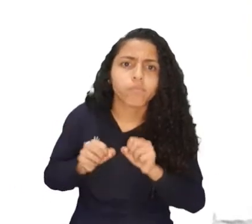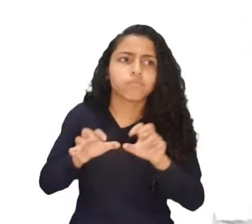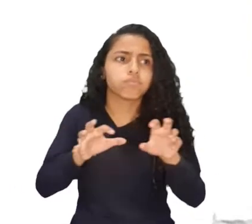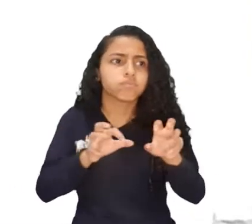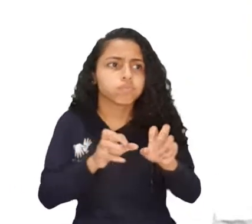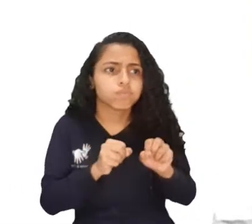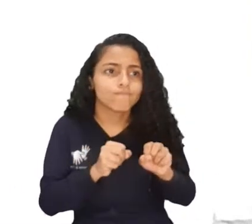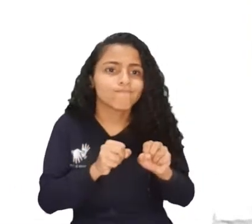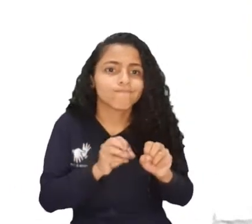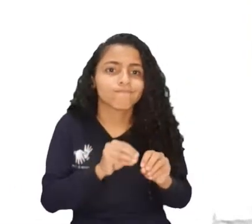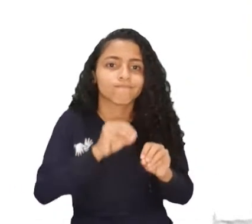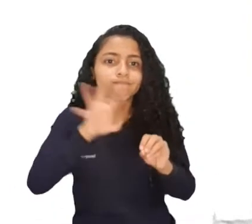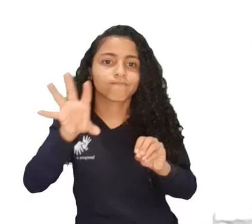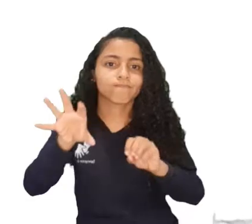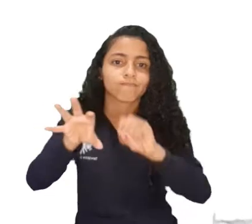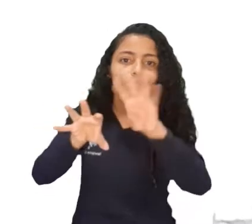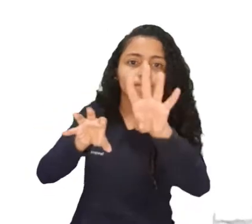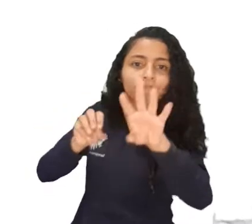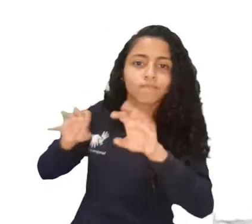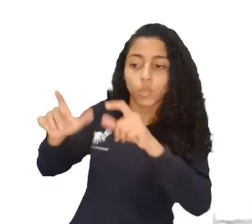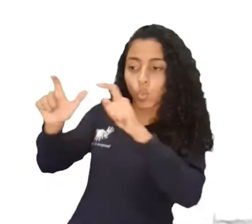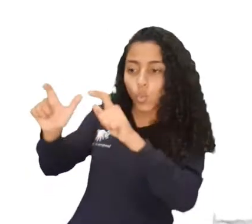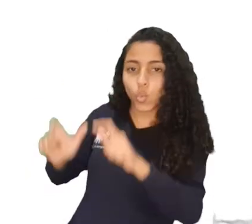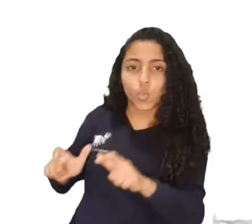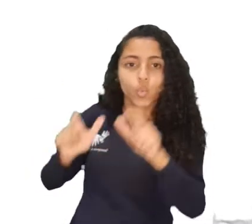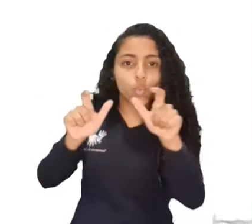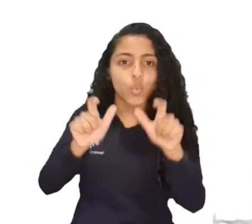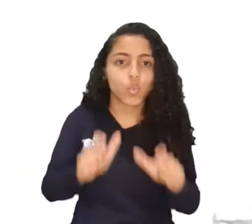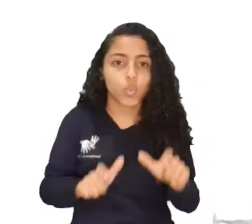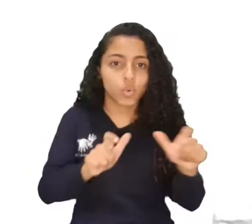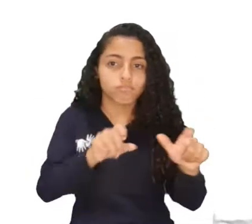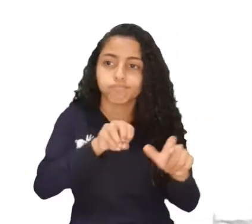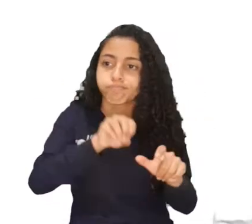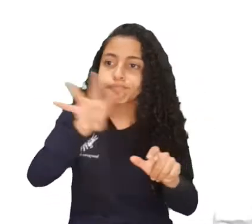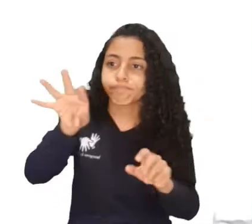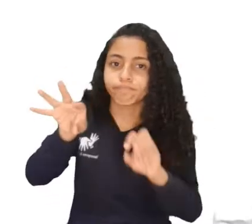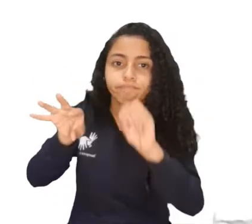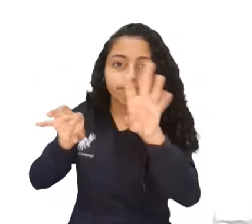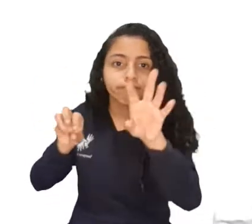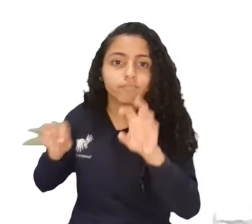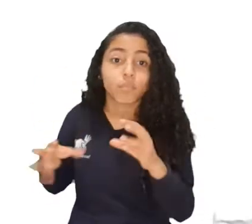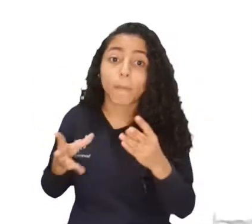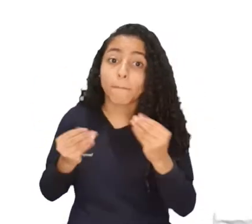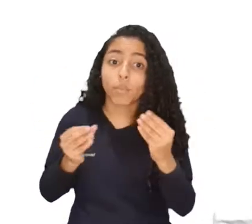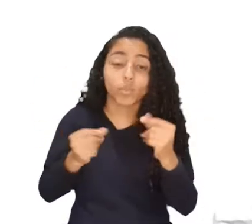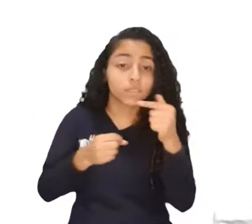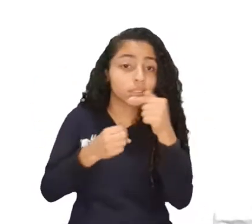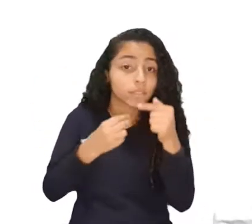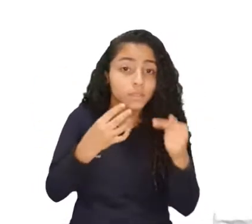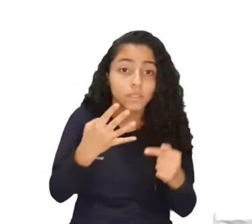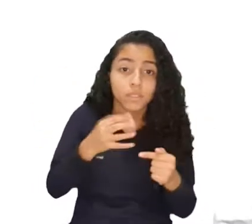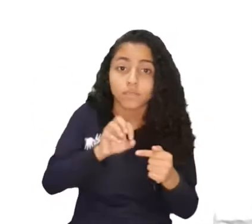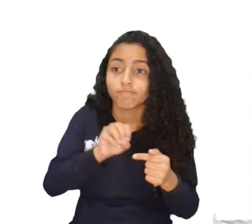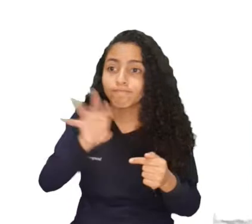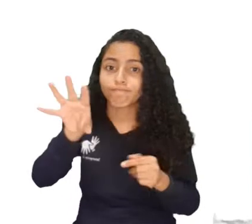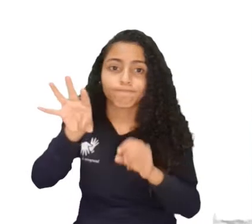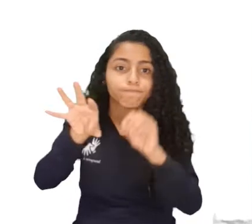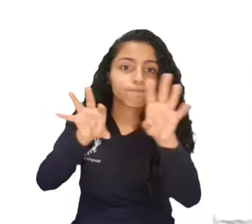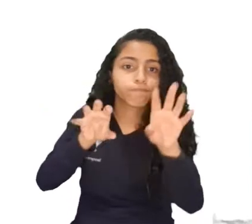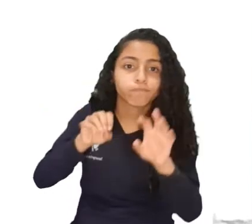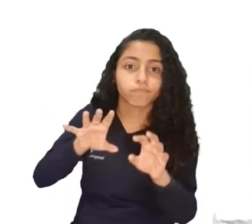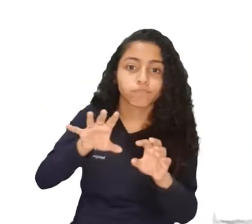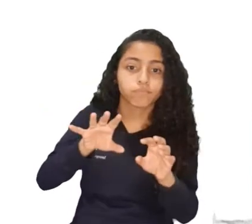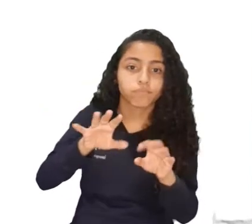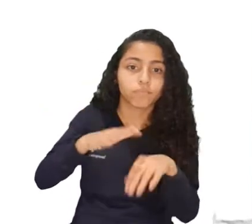em termos da localização da distribuição geográfica, com muitas espécies migrando em direção aos polos,